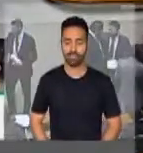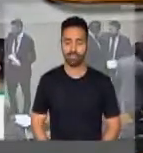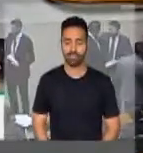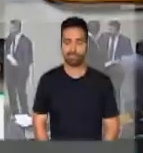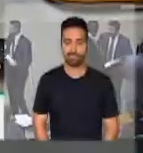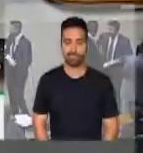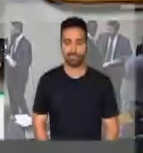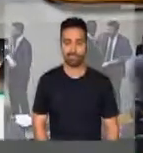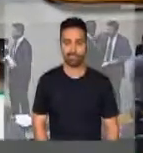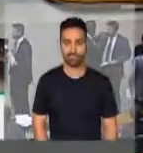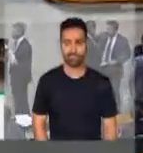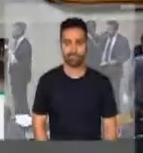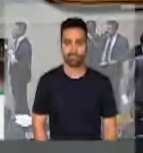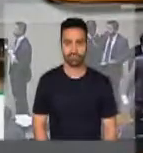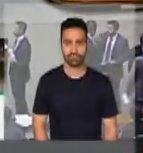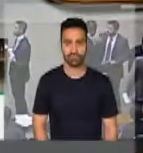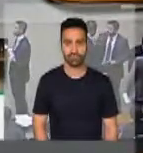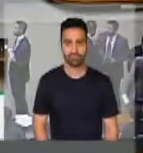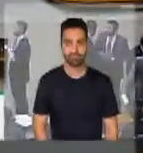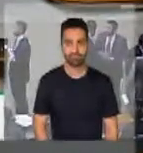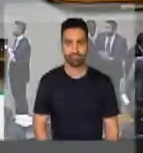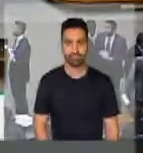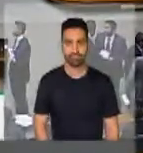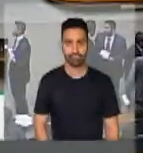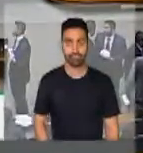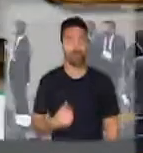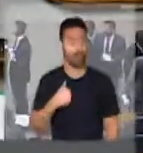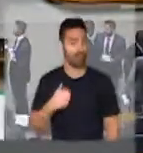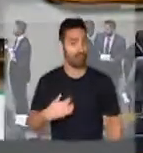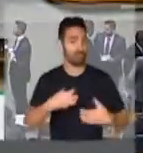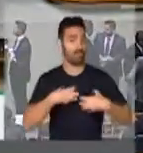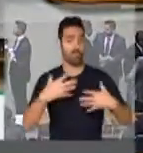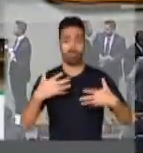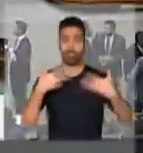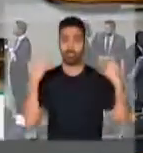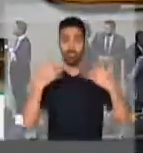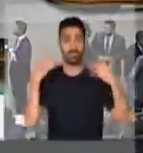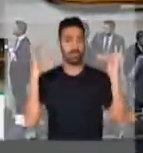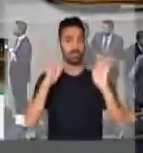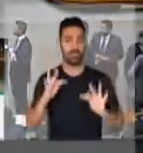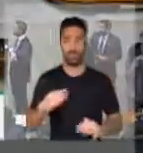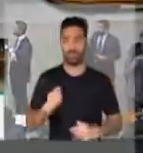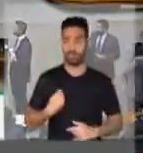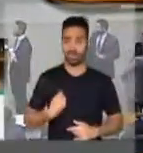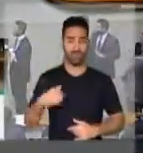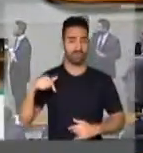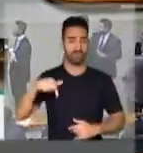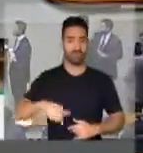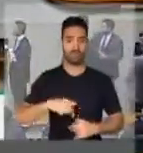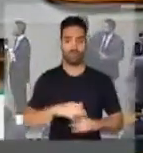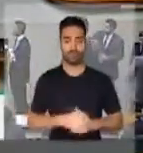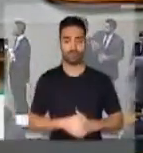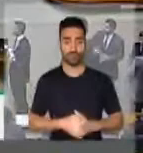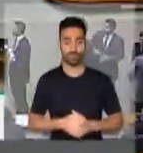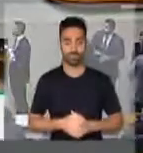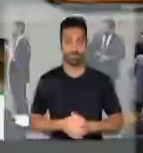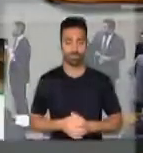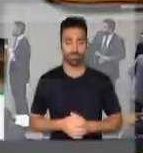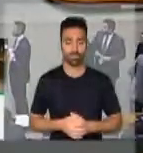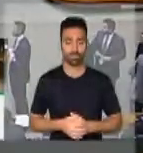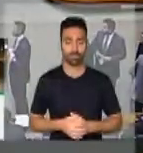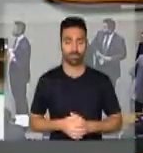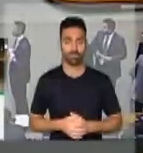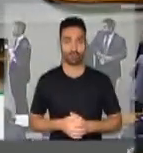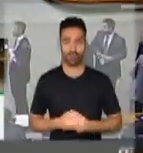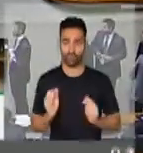pela ordem, presidente. Eu fico muito feliz de estar nesse momento aqui, dividindo, né, esse